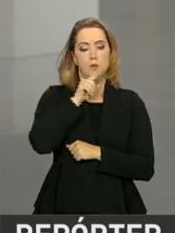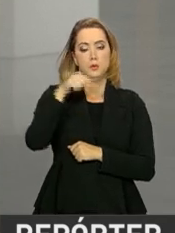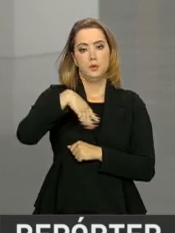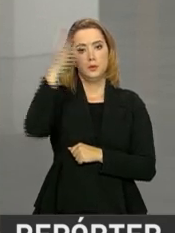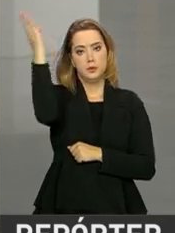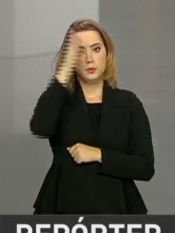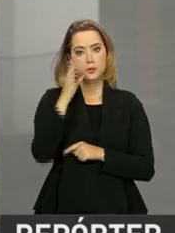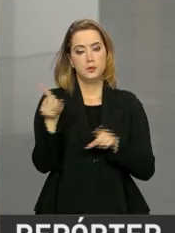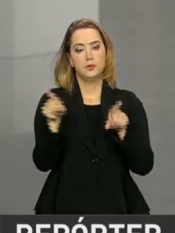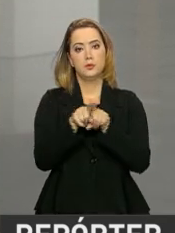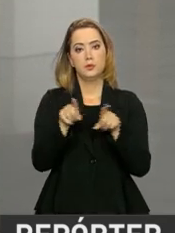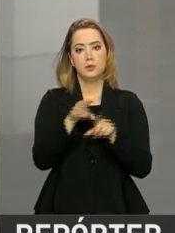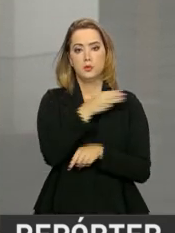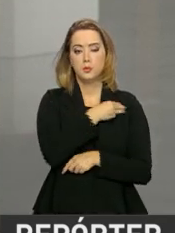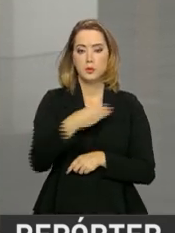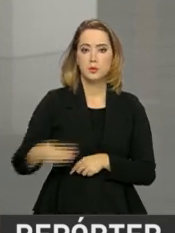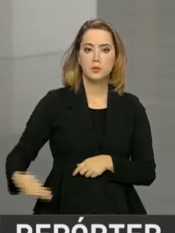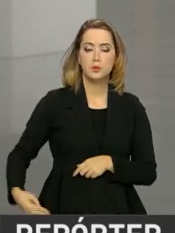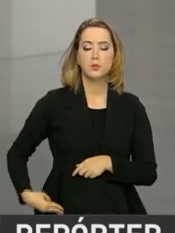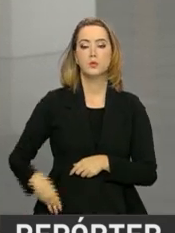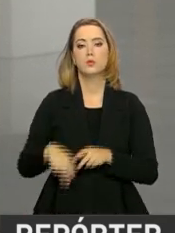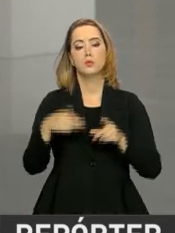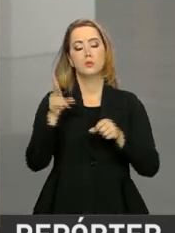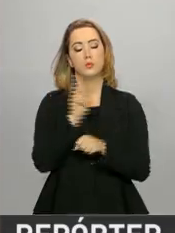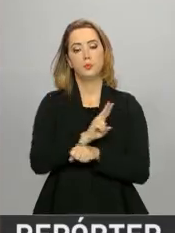do ministro da Defesa, Raul Jungmann.